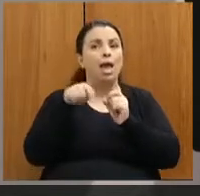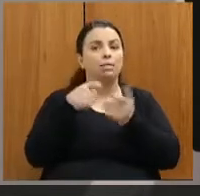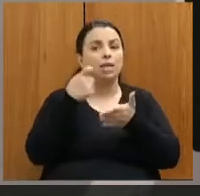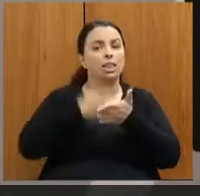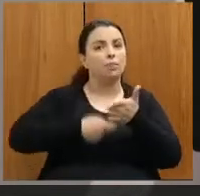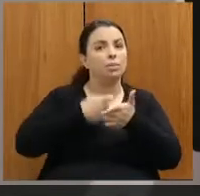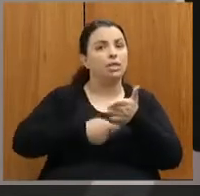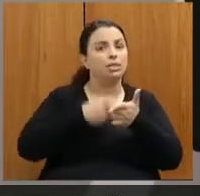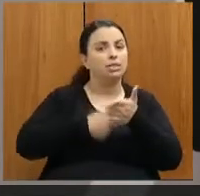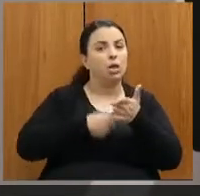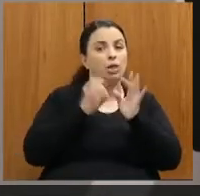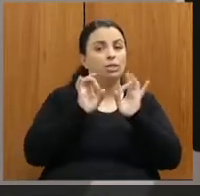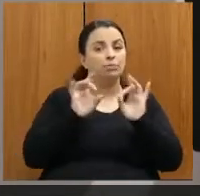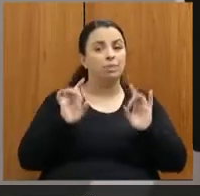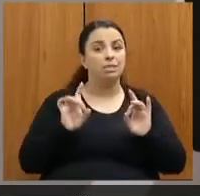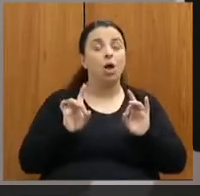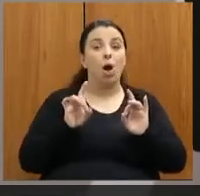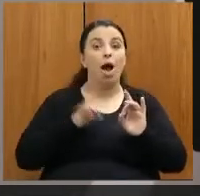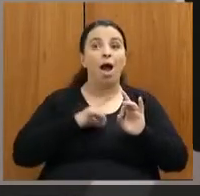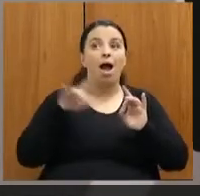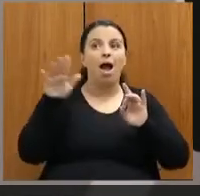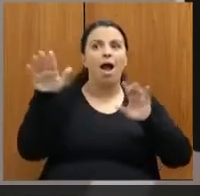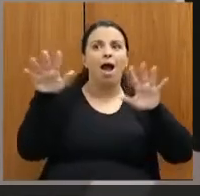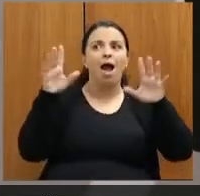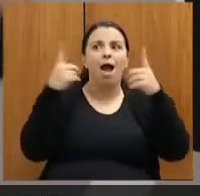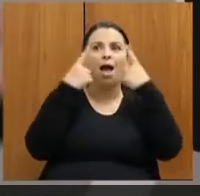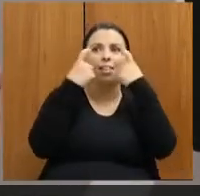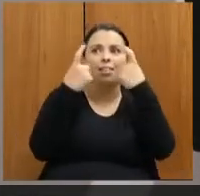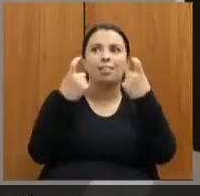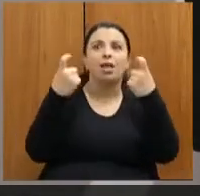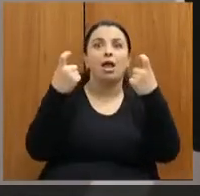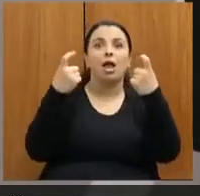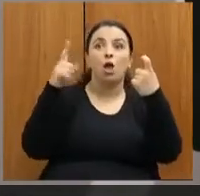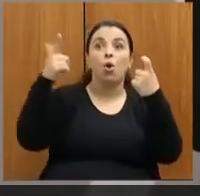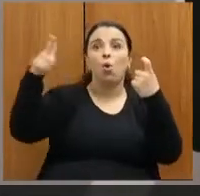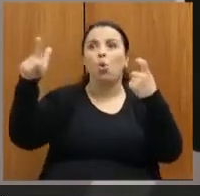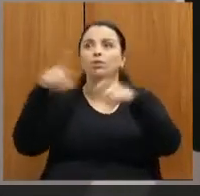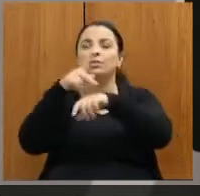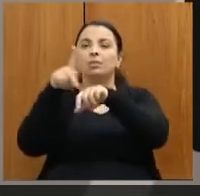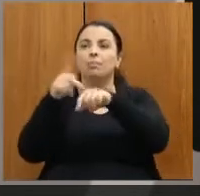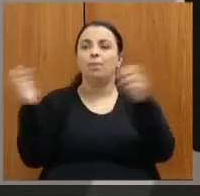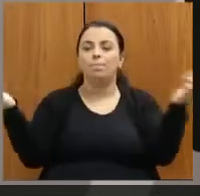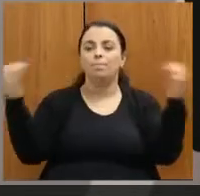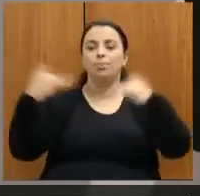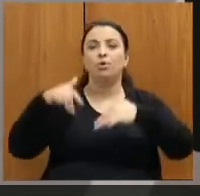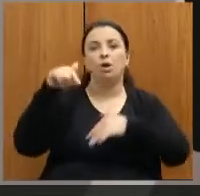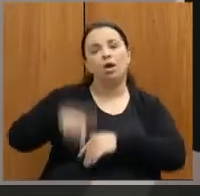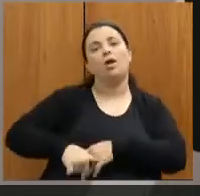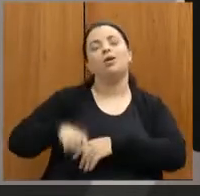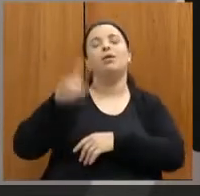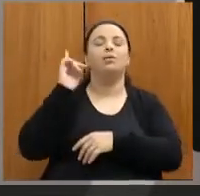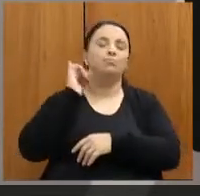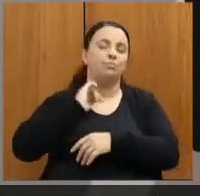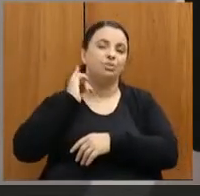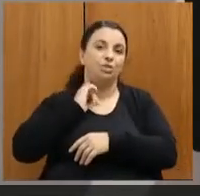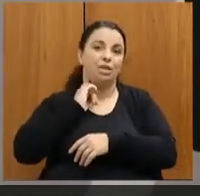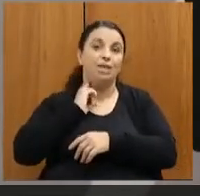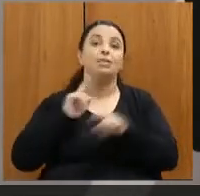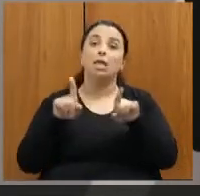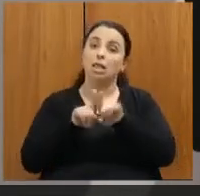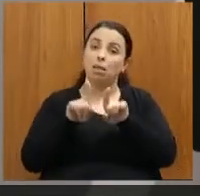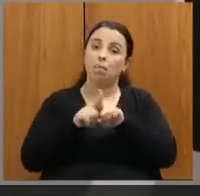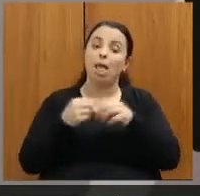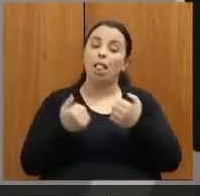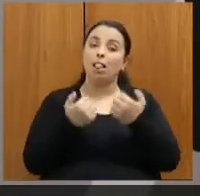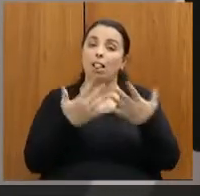empresas para o nosso estado e ao mesmo tempo fortalecer de empresas que já estão presentes Oi e o resultado